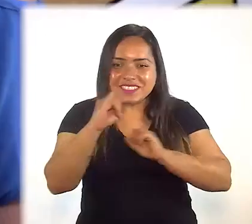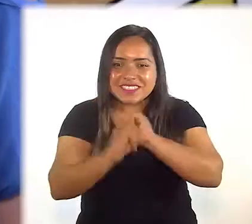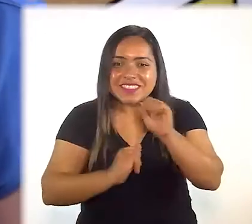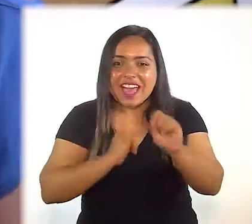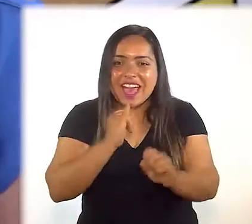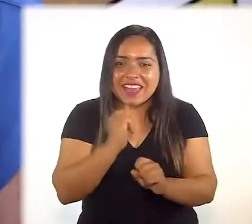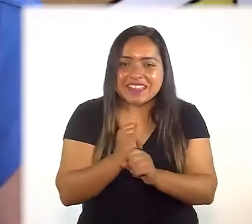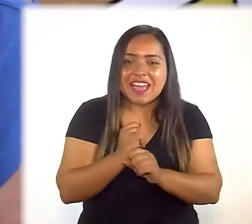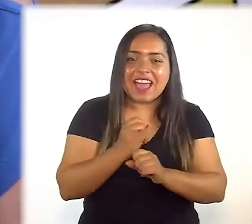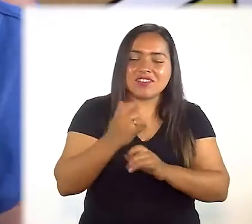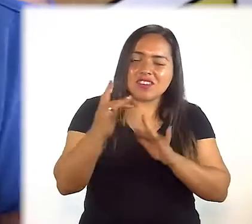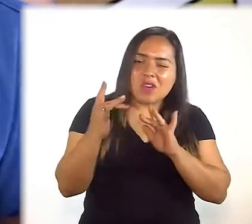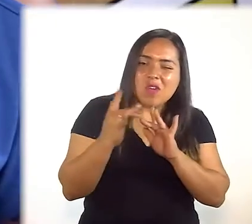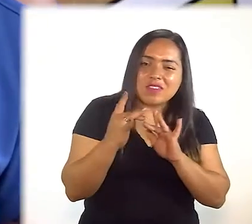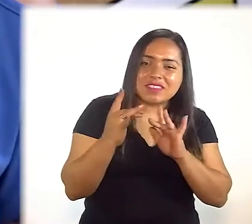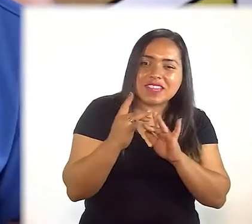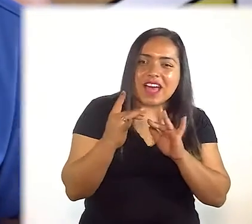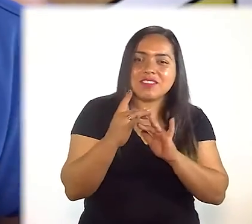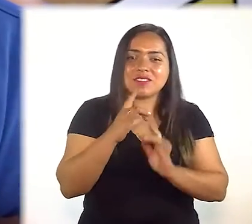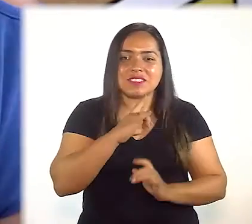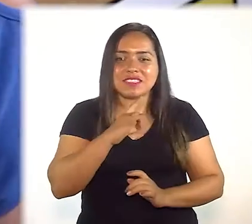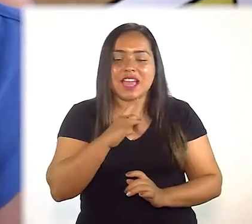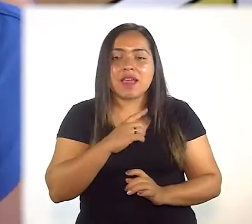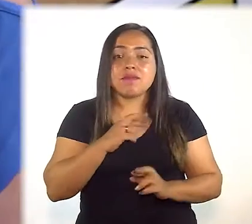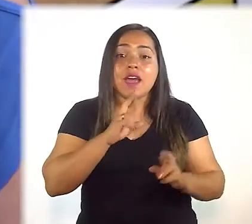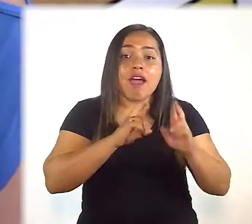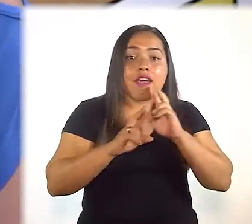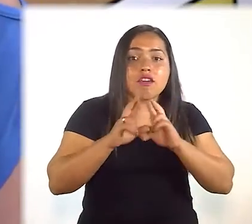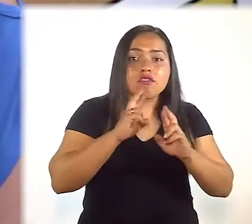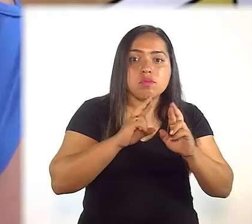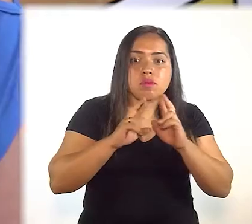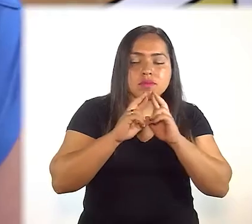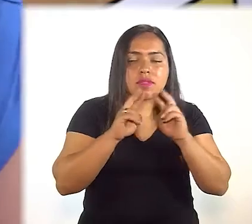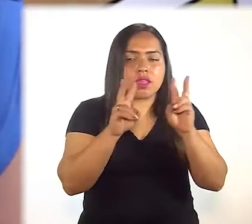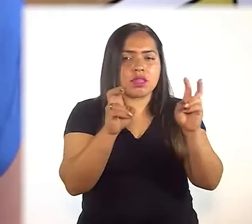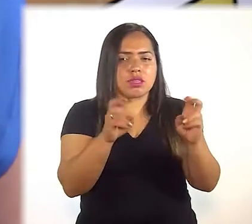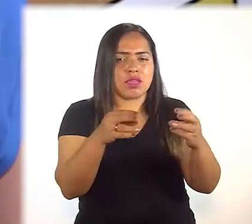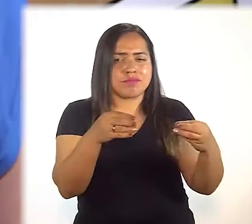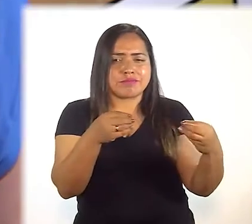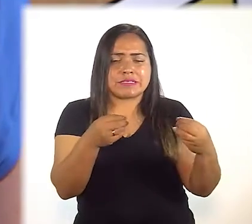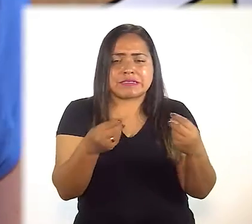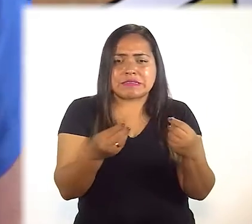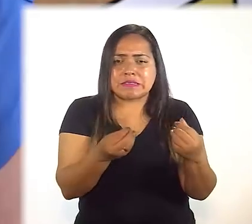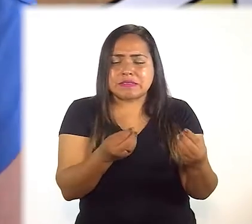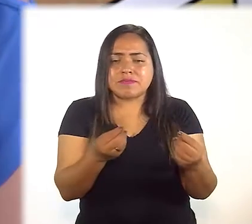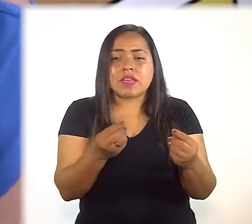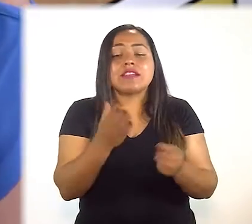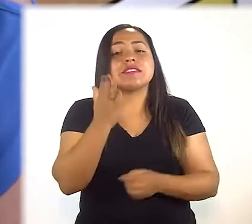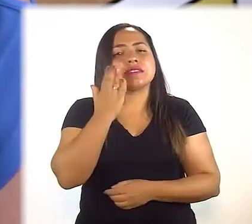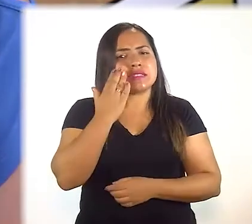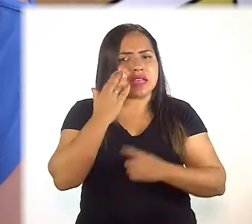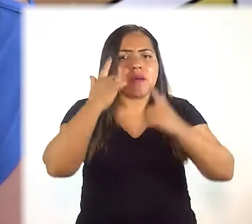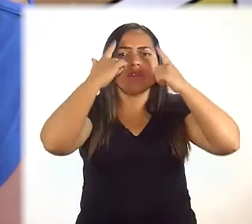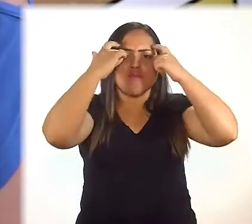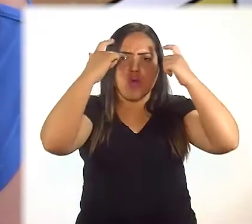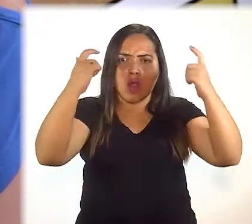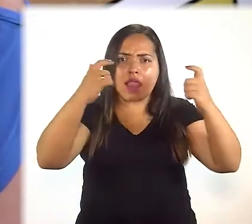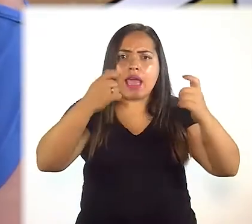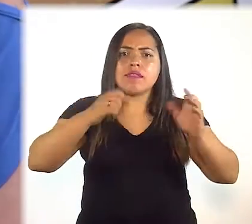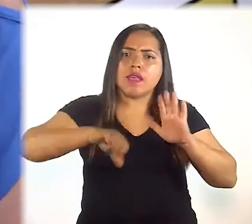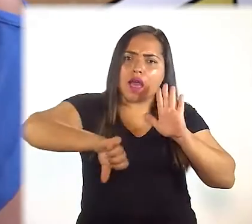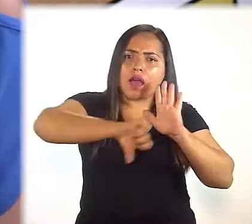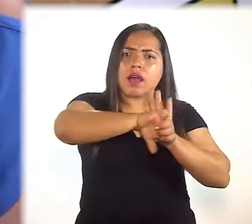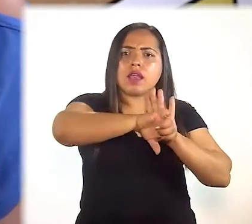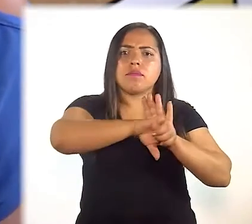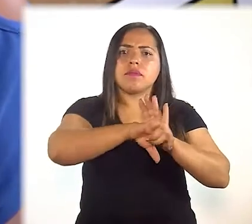tema tão delicado, né? Idosos, violência, a gente sabe que é crime, a gente sabe que